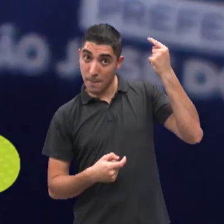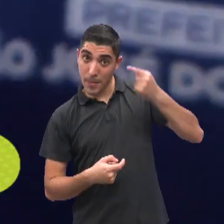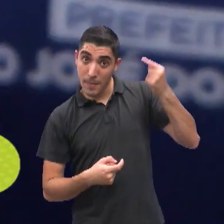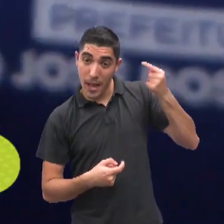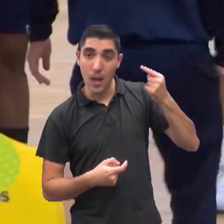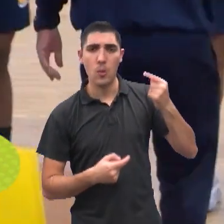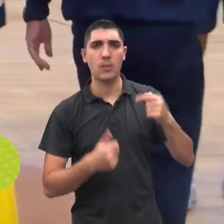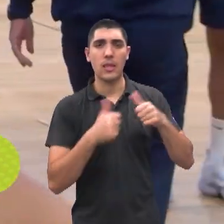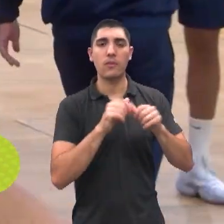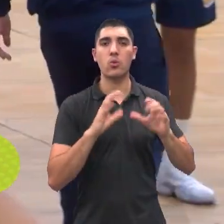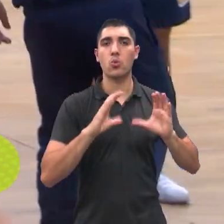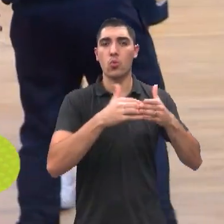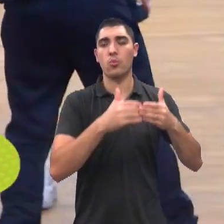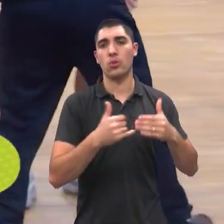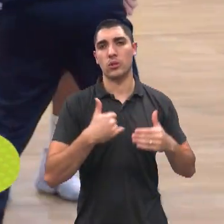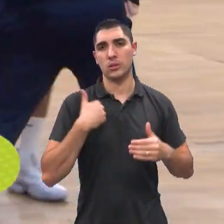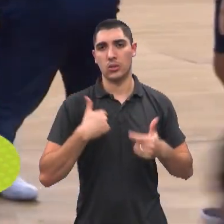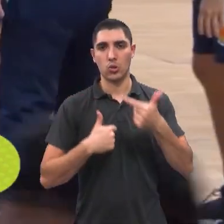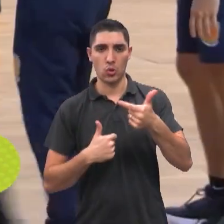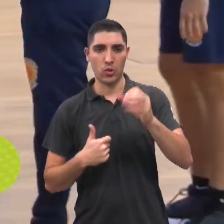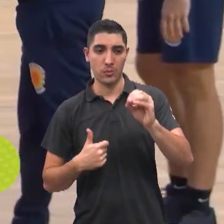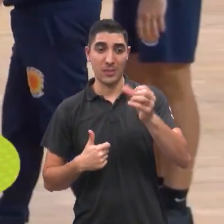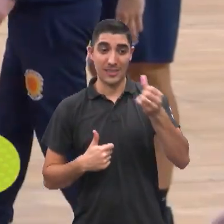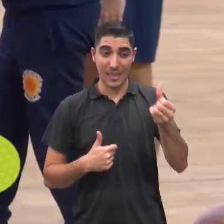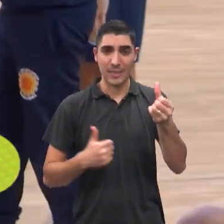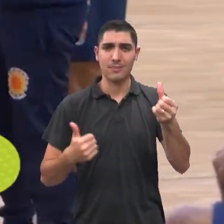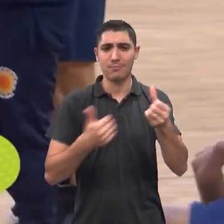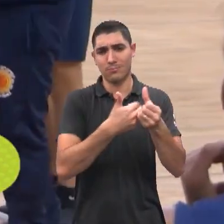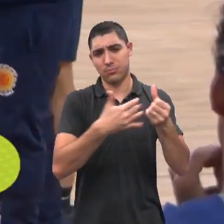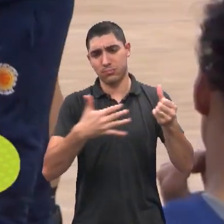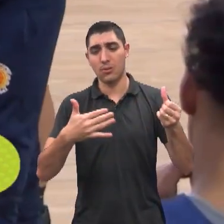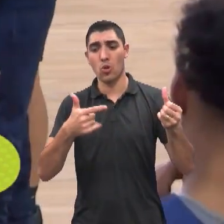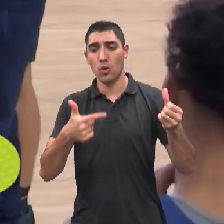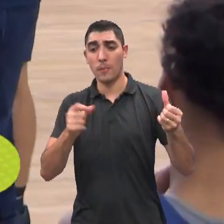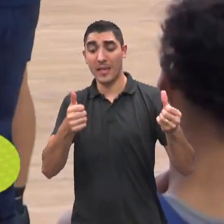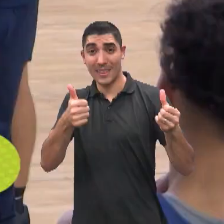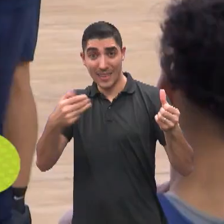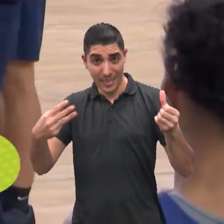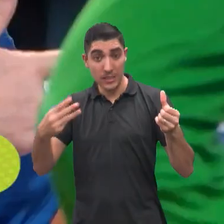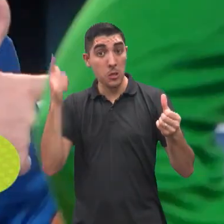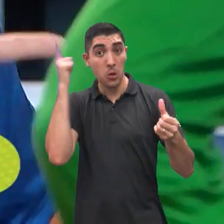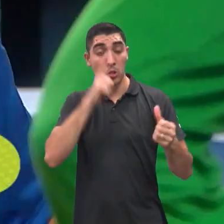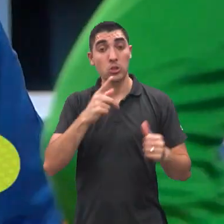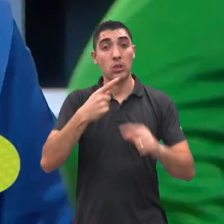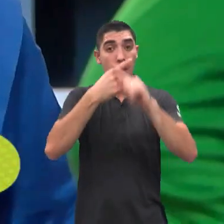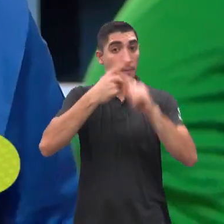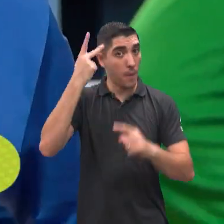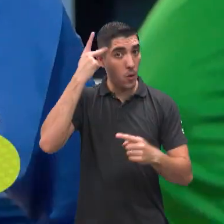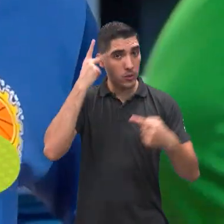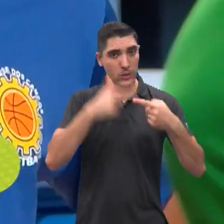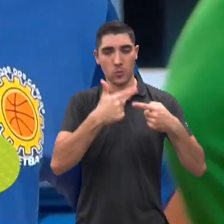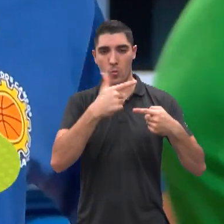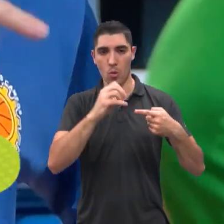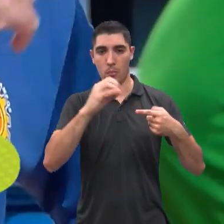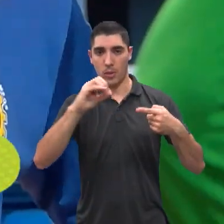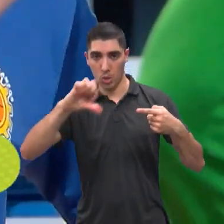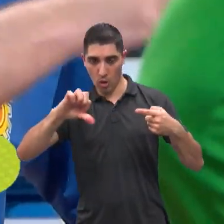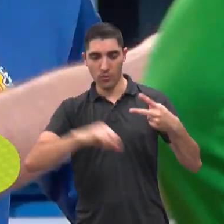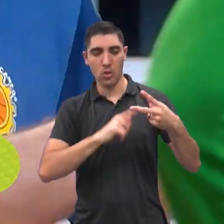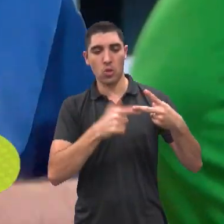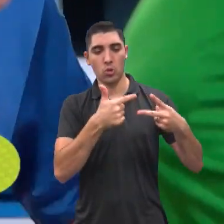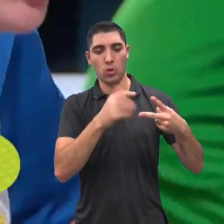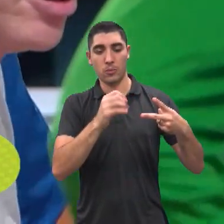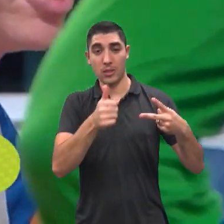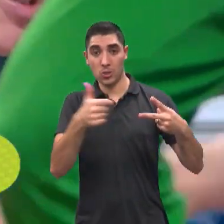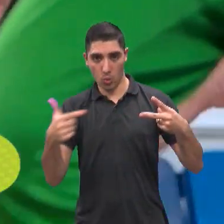time de 2006 a 2013 e conquistou 2 campeonatos paulistas, um em 2009, outro em 2012.